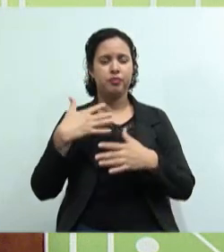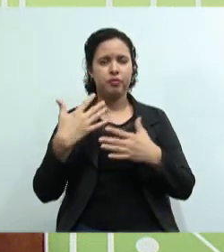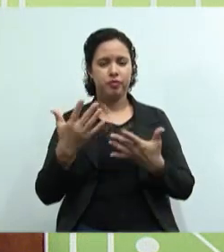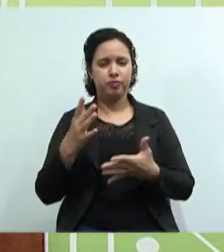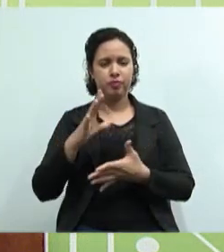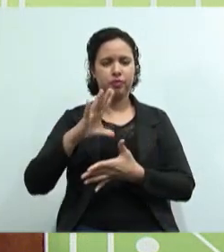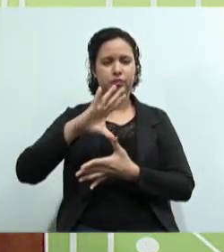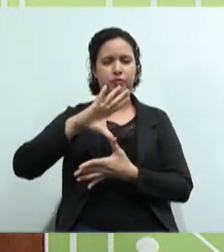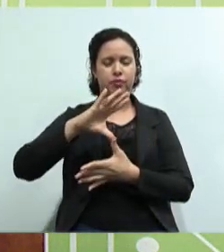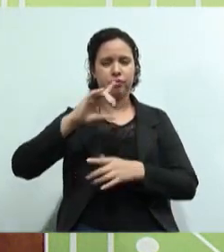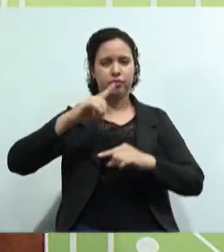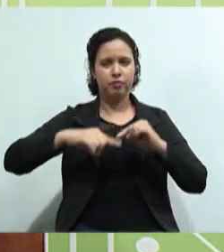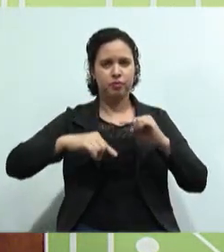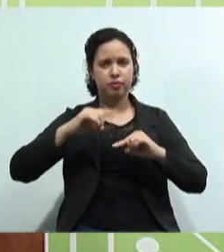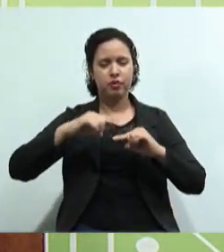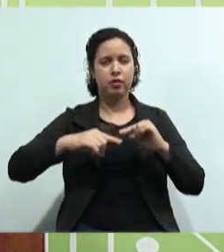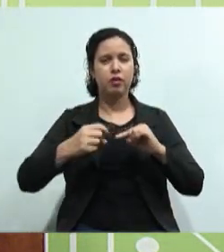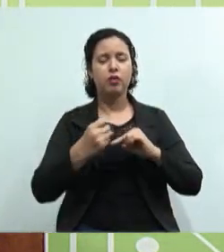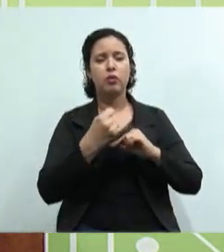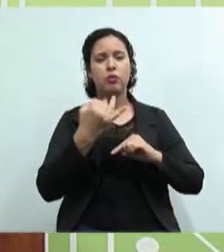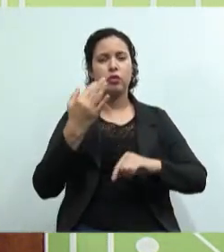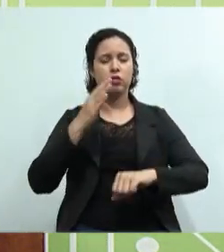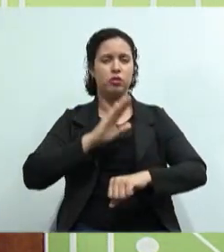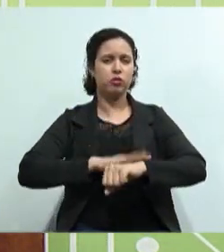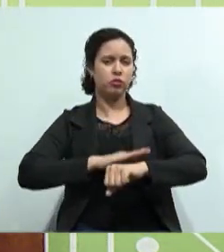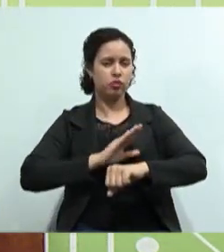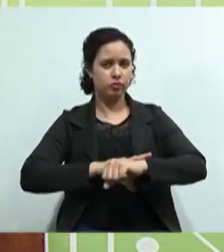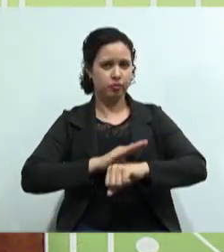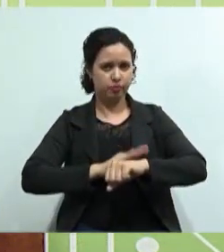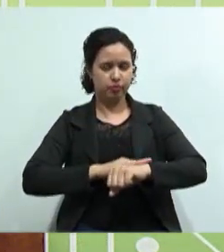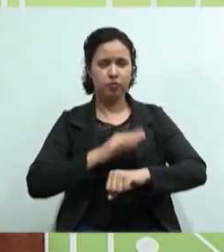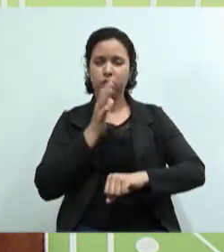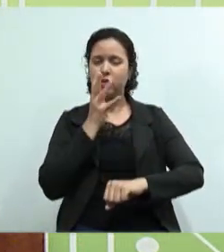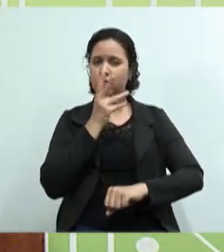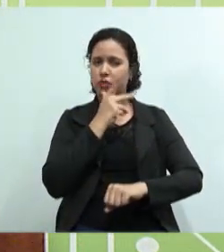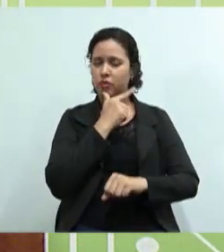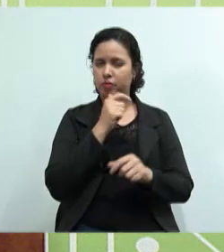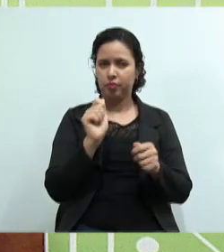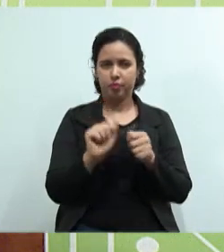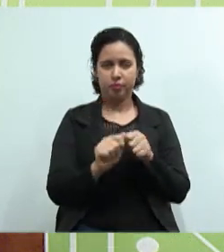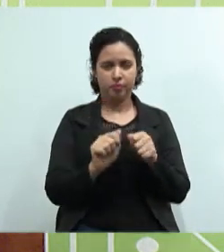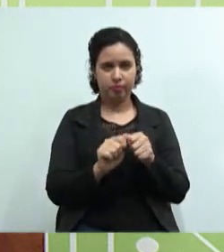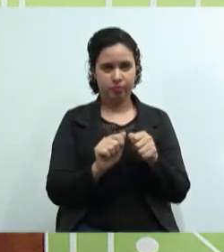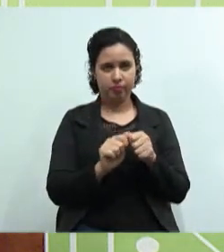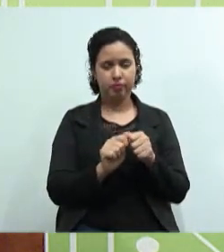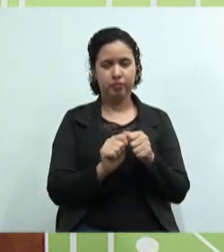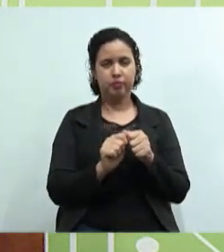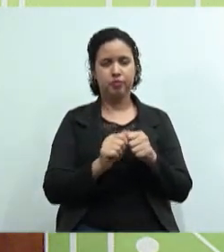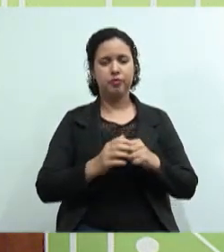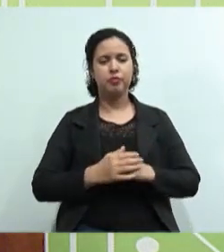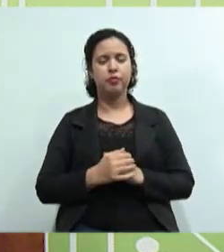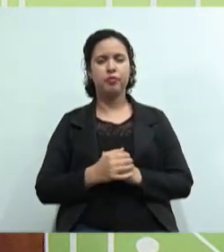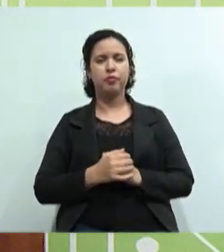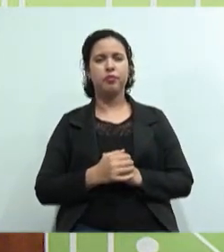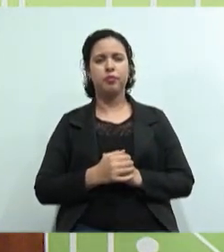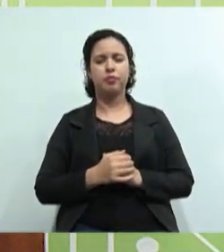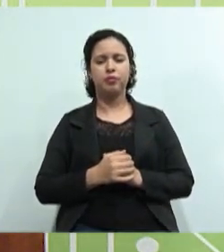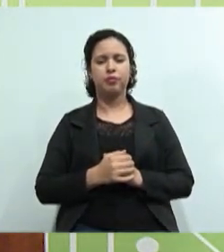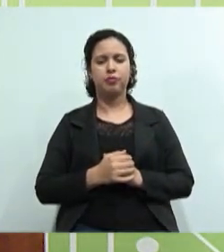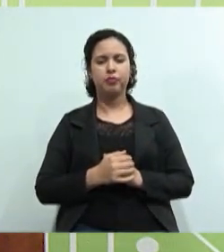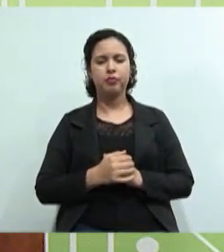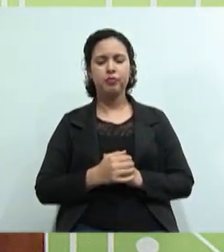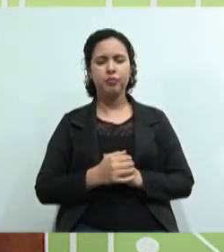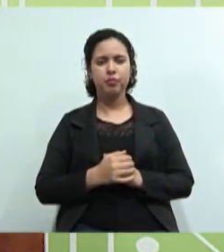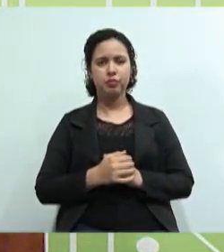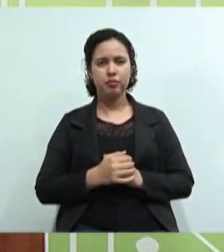dos materiais, quantas horas a professora Fernanda demorou para preparar esse pudim. Então, vamos lá. Eu iniciei. Essa é a